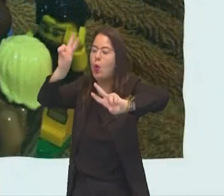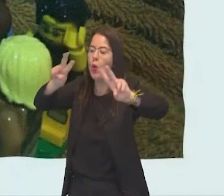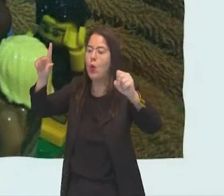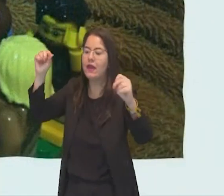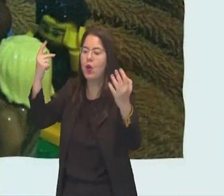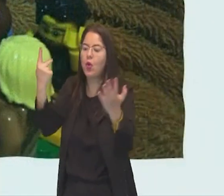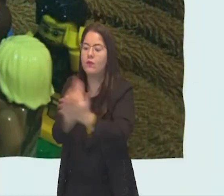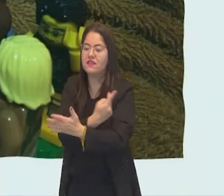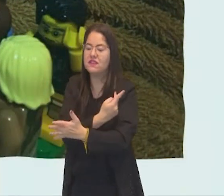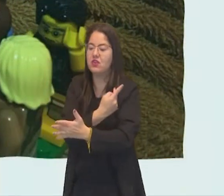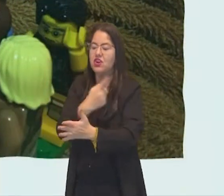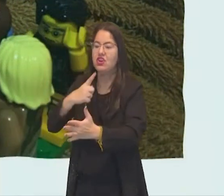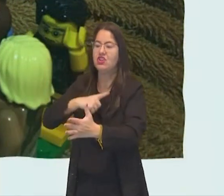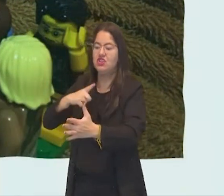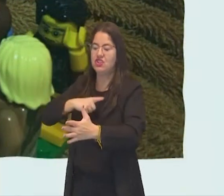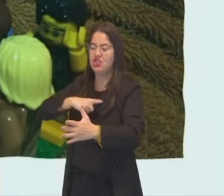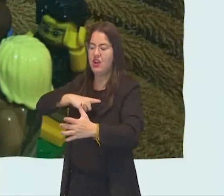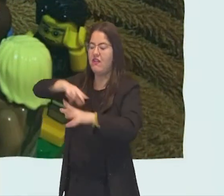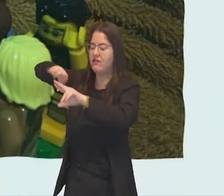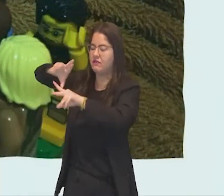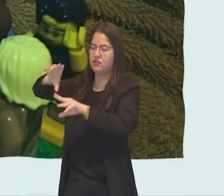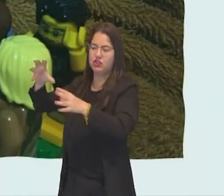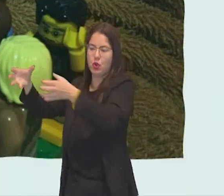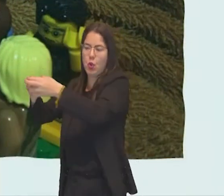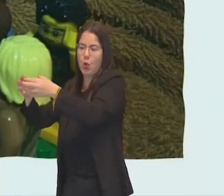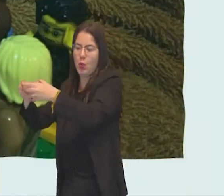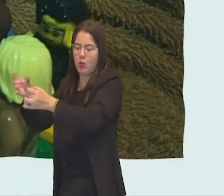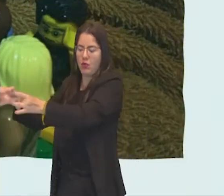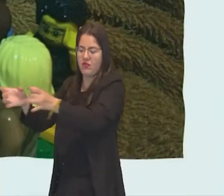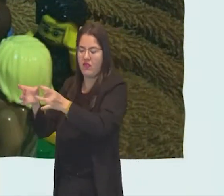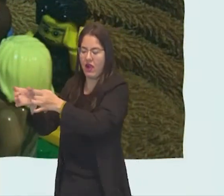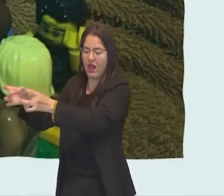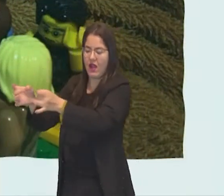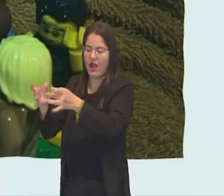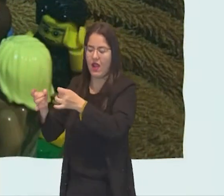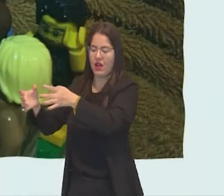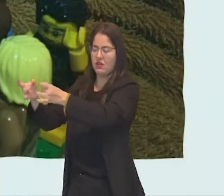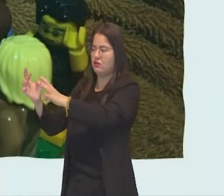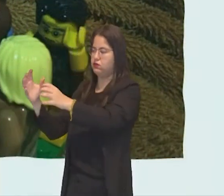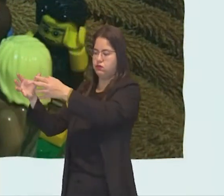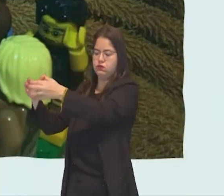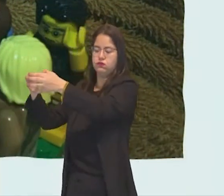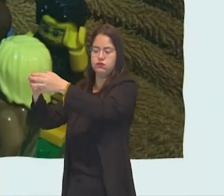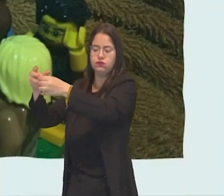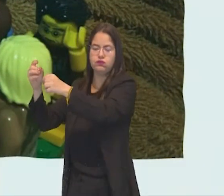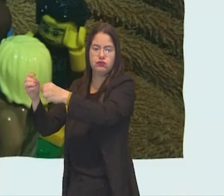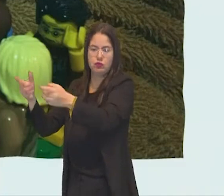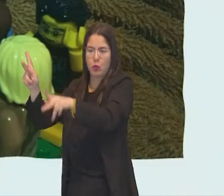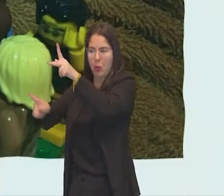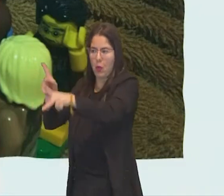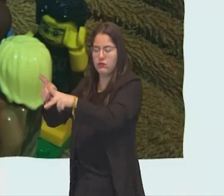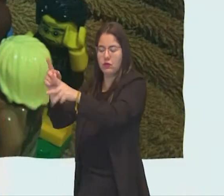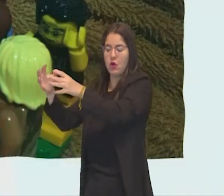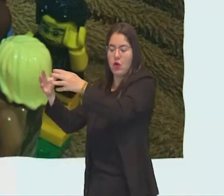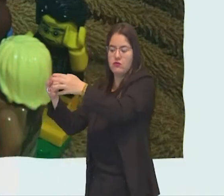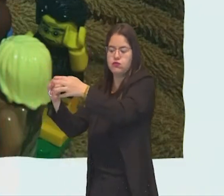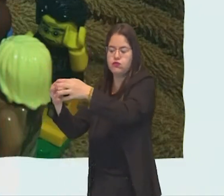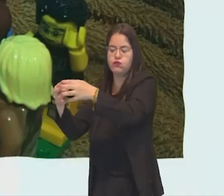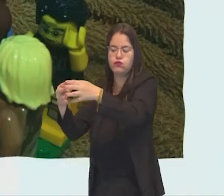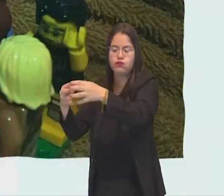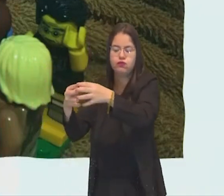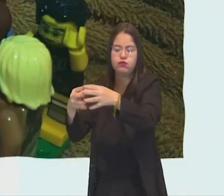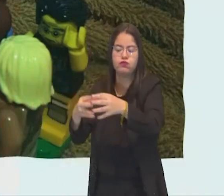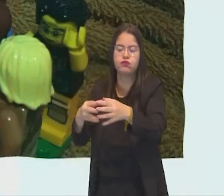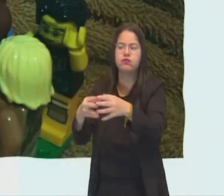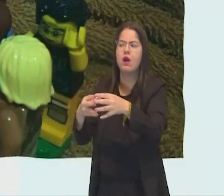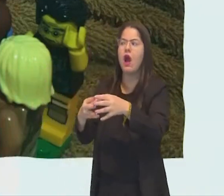uma caravana de vendedores ismaelitas ou midianitas, passaram por lá, e um dos irmãos